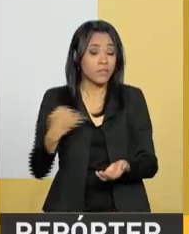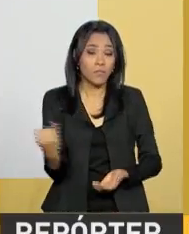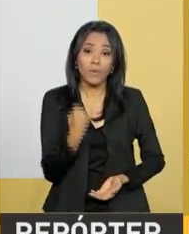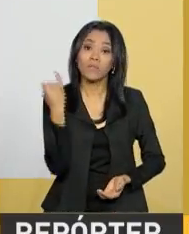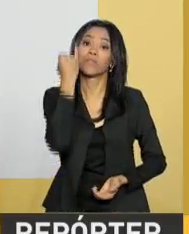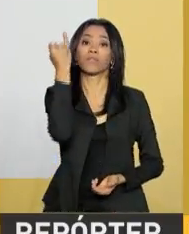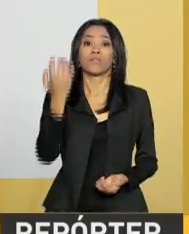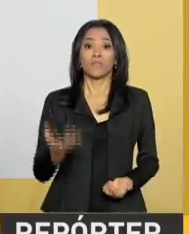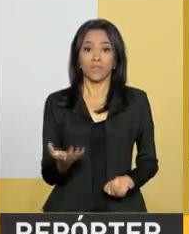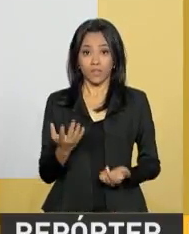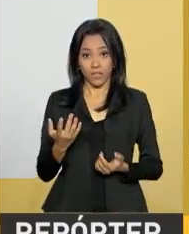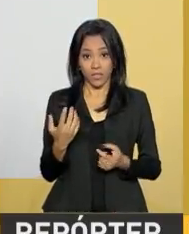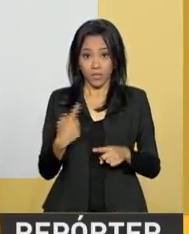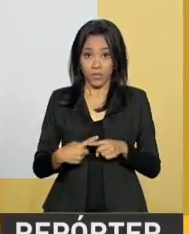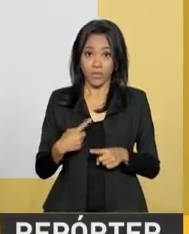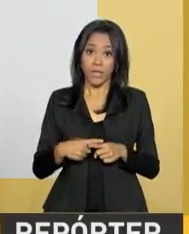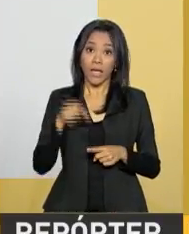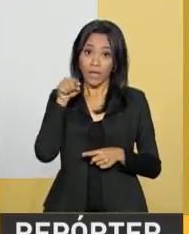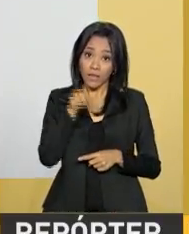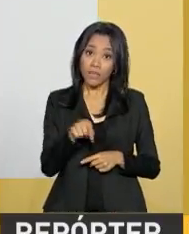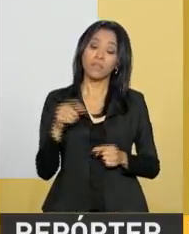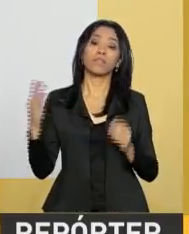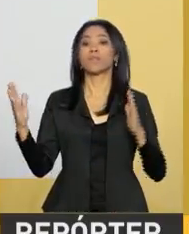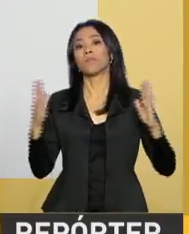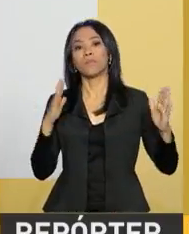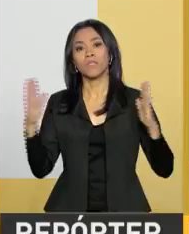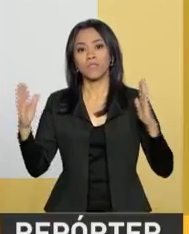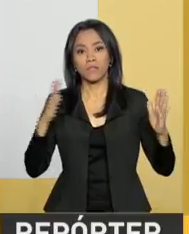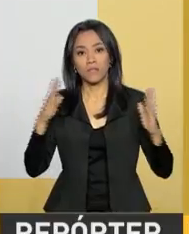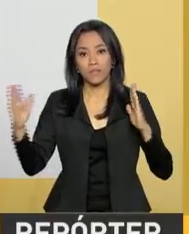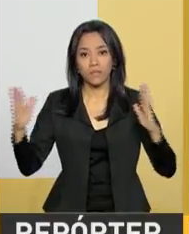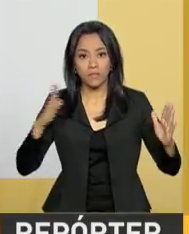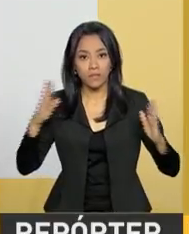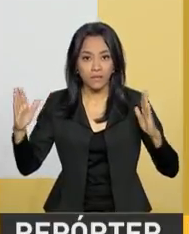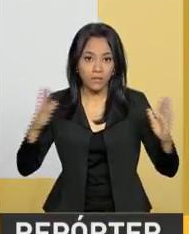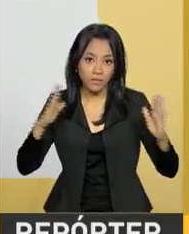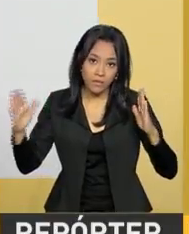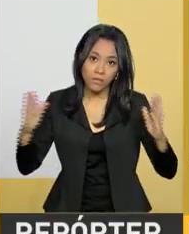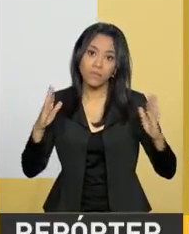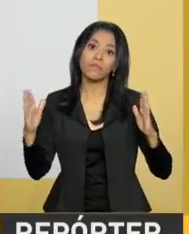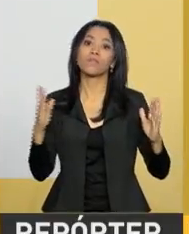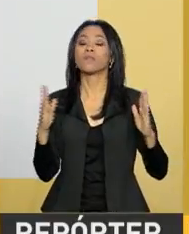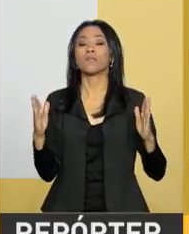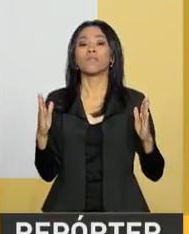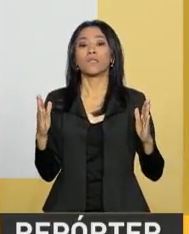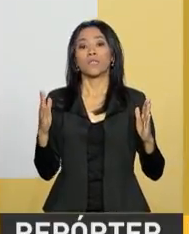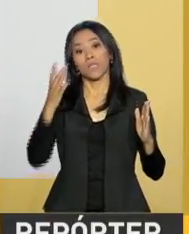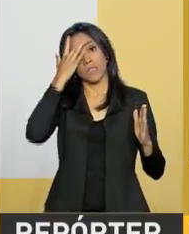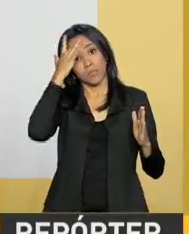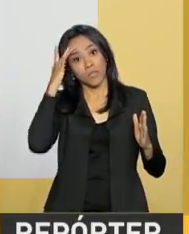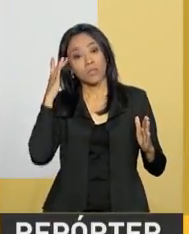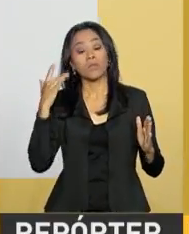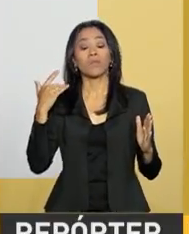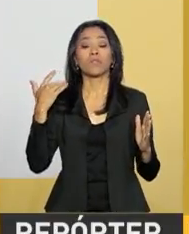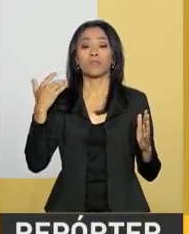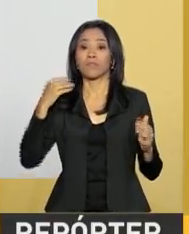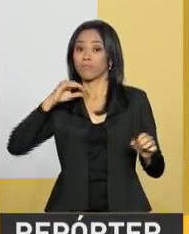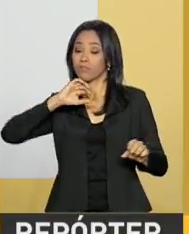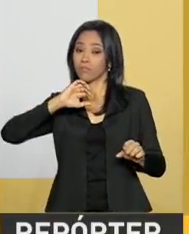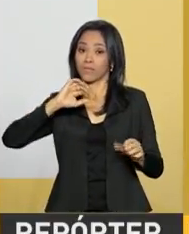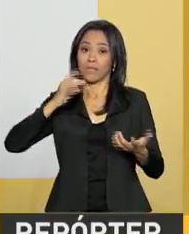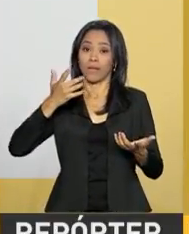também é nessa época houve sérios nas pessoas mudou sua rotina